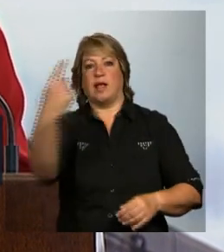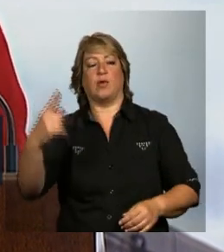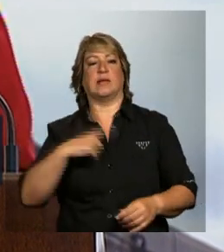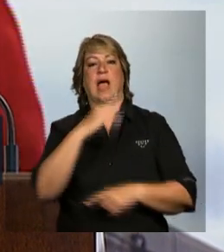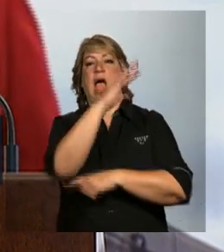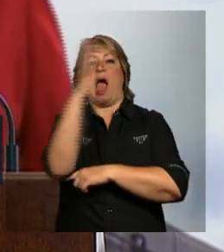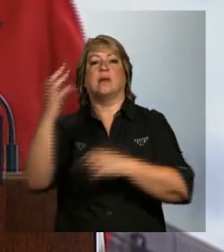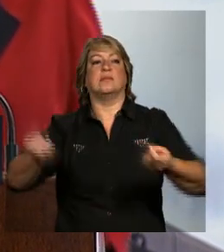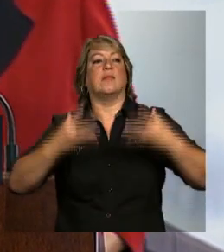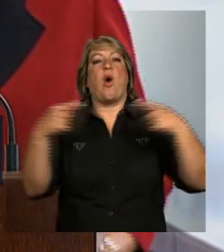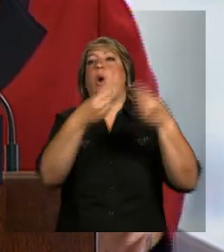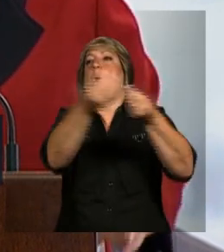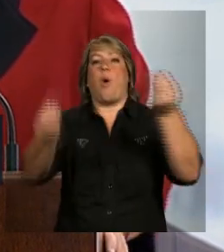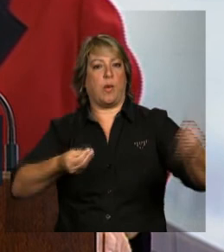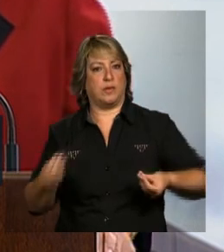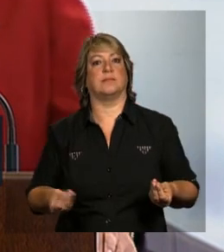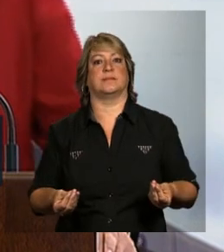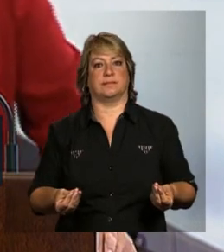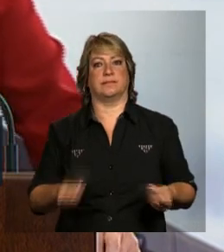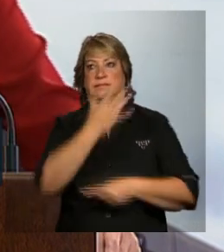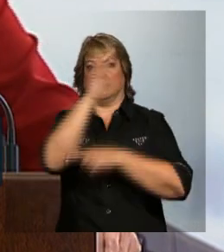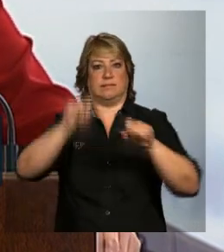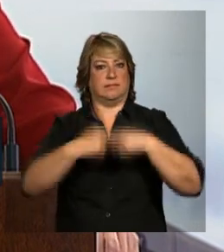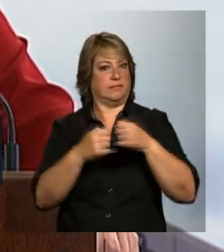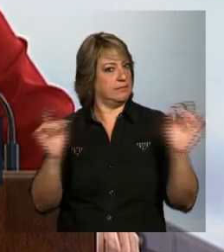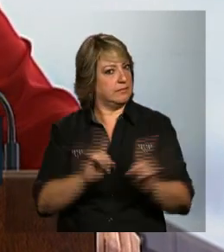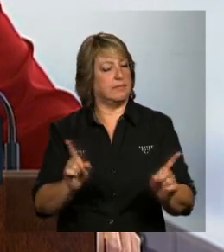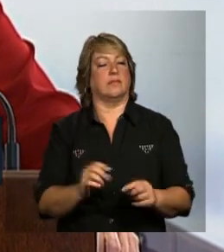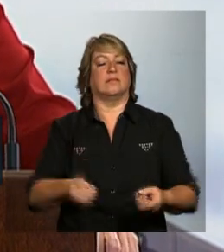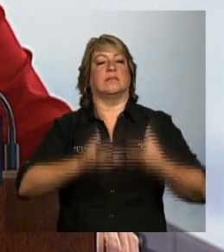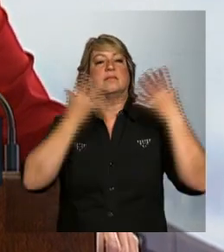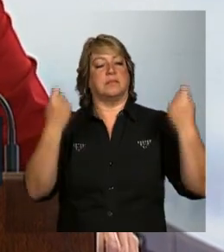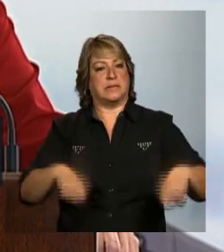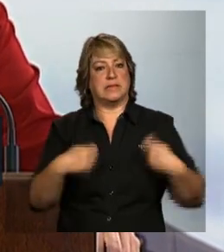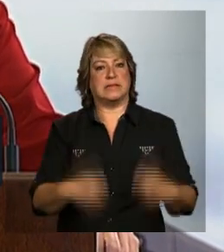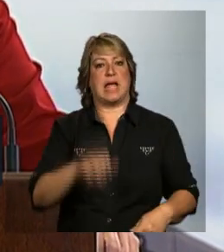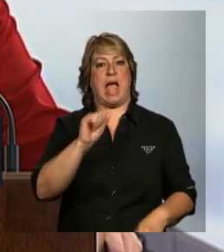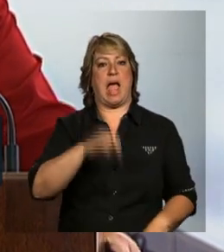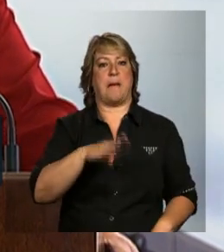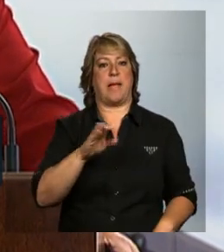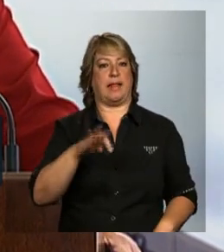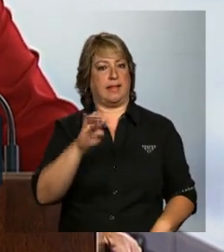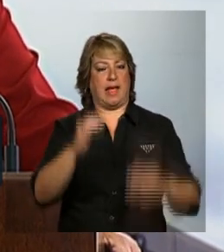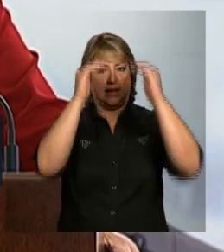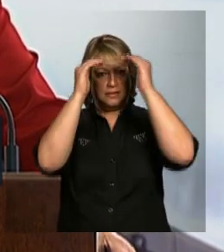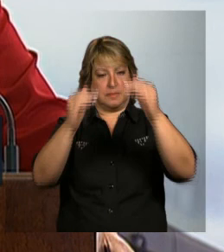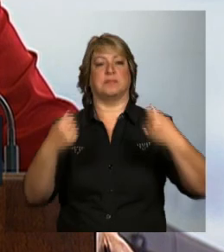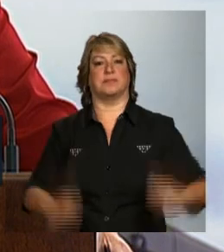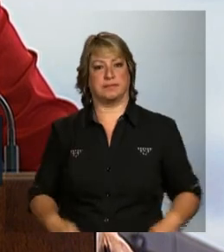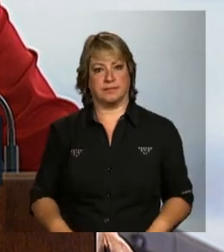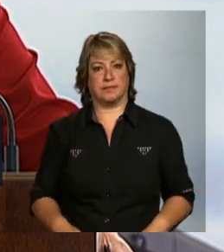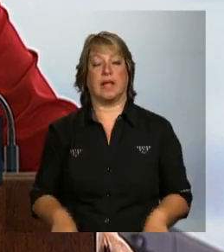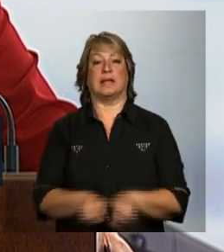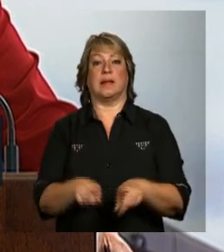ambiental Esta é uma tarefa de estado que vamos fortalecer em benefício da